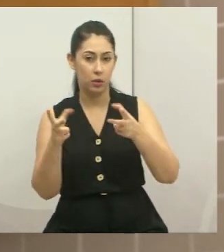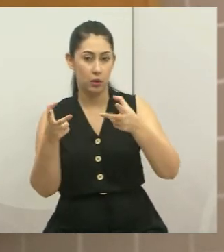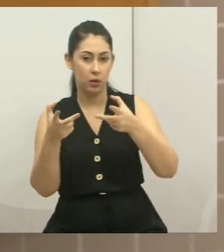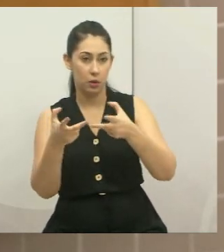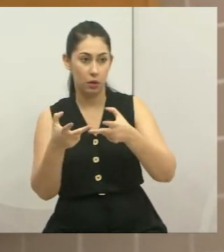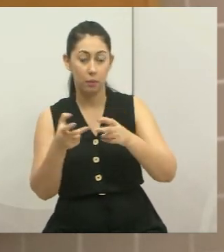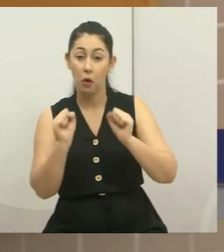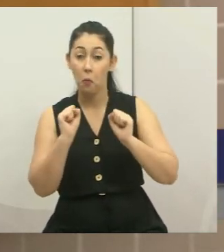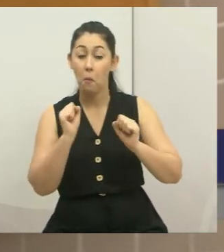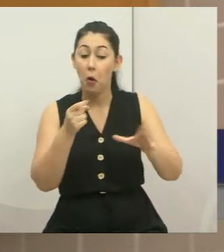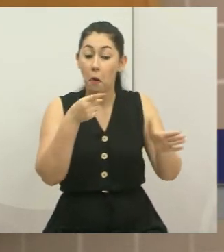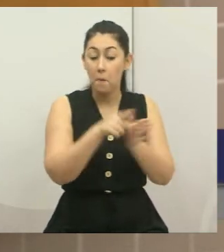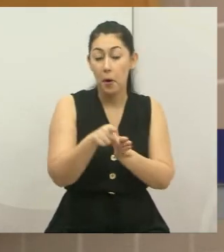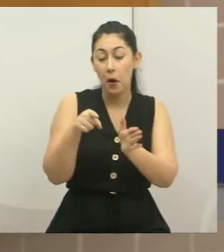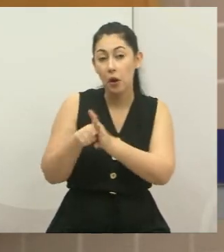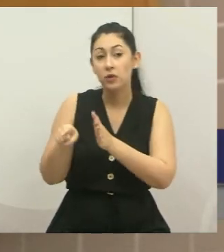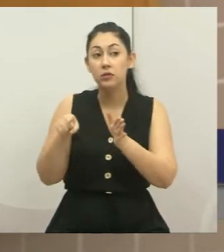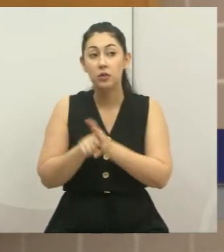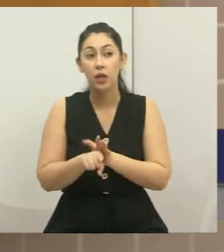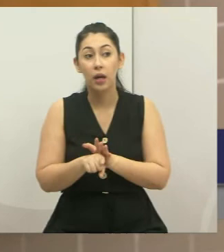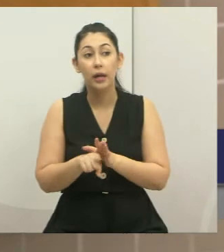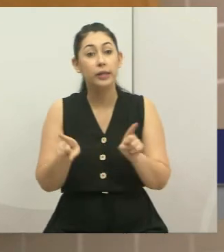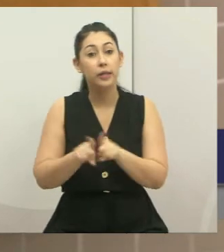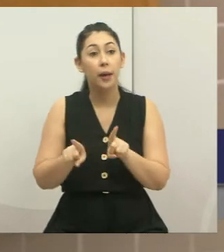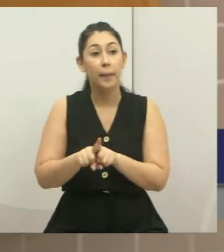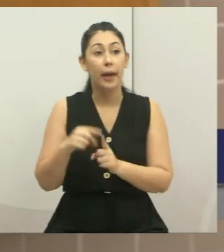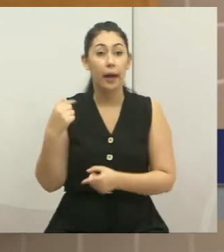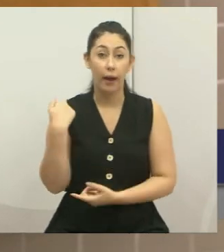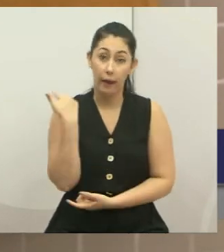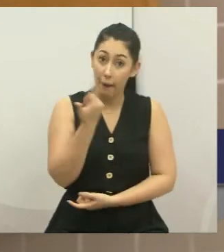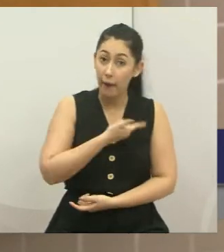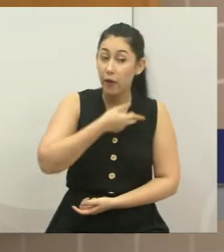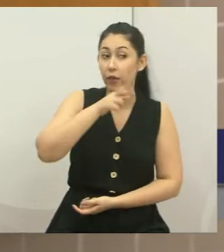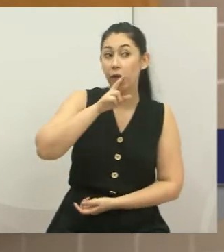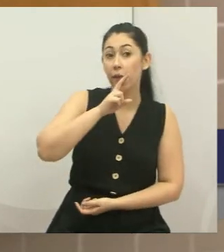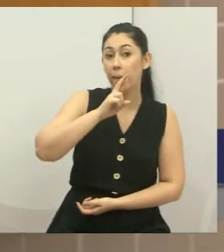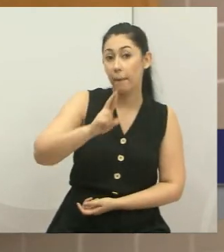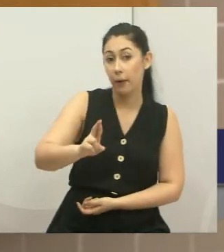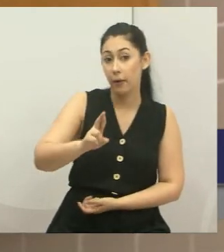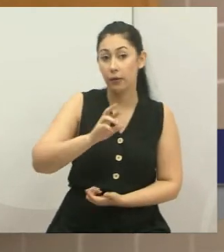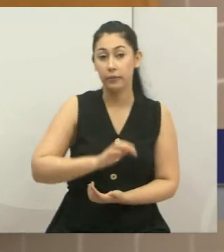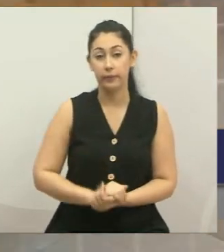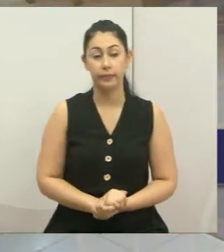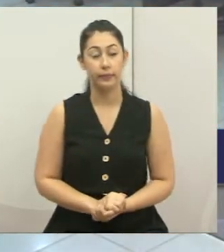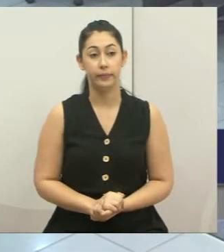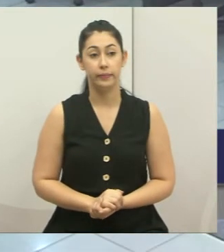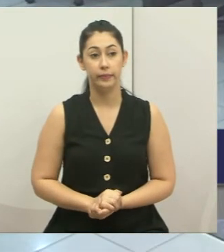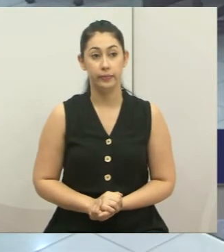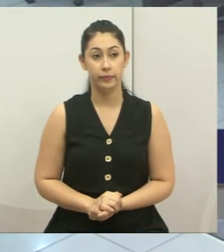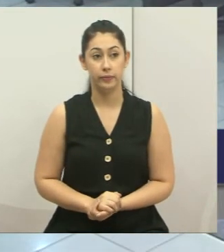possam elaborar suas perguntas e que as mesmas possam ser respondidas aqui pela mesa.